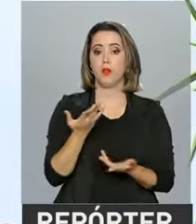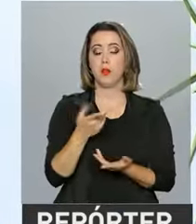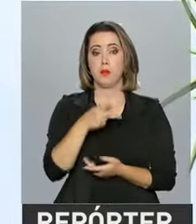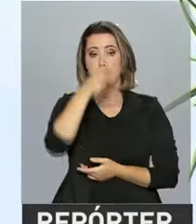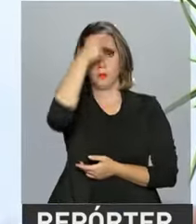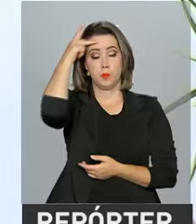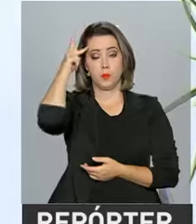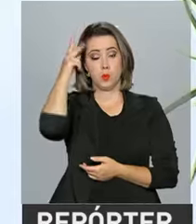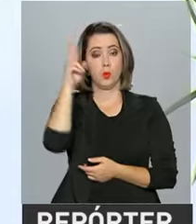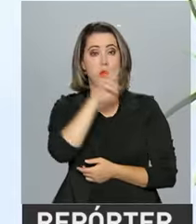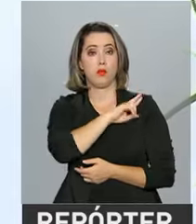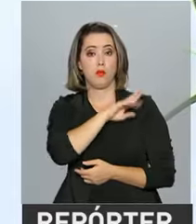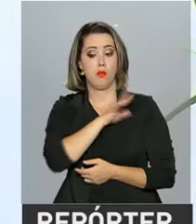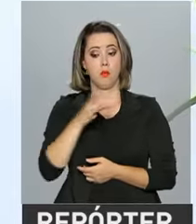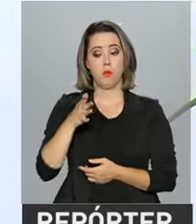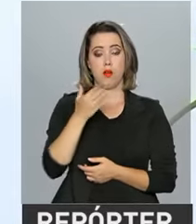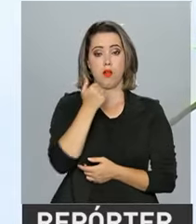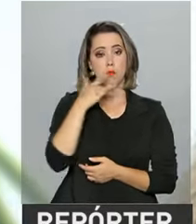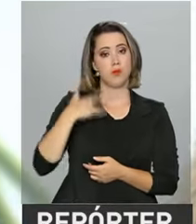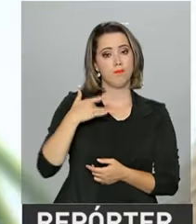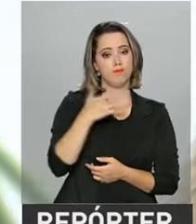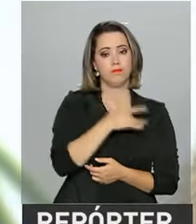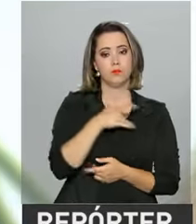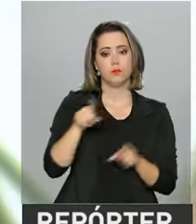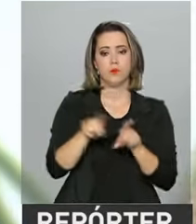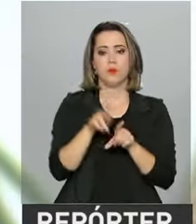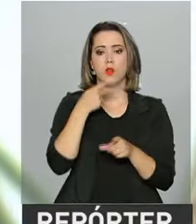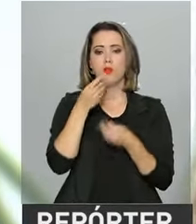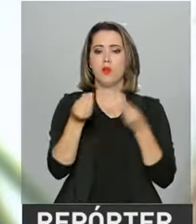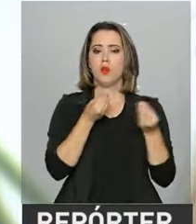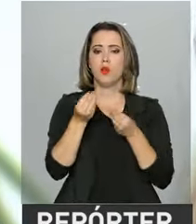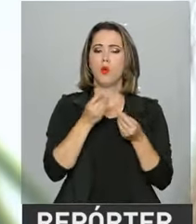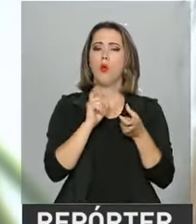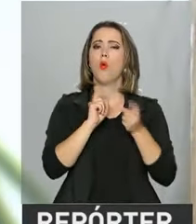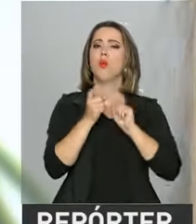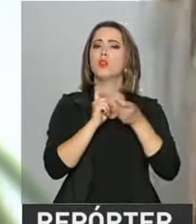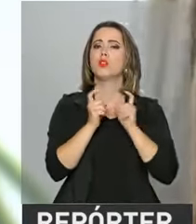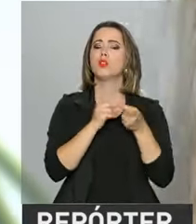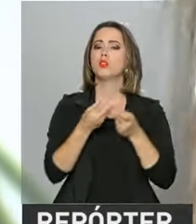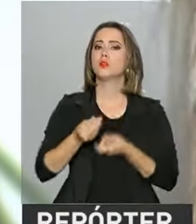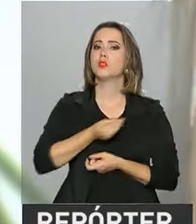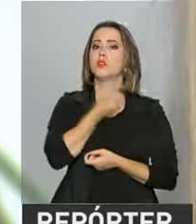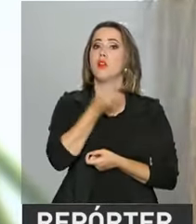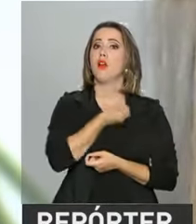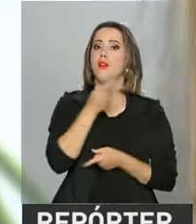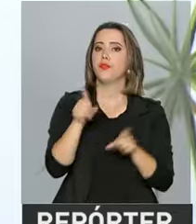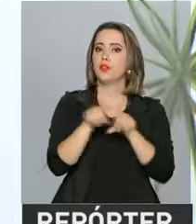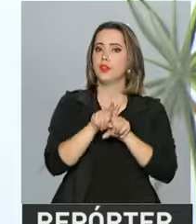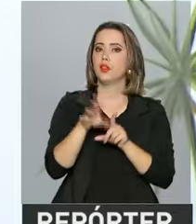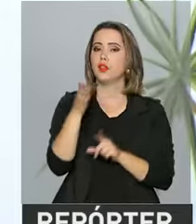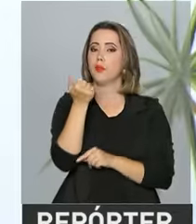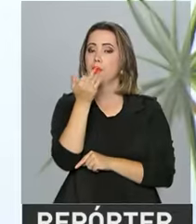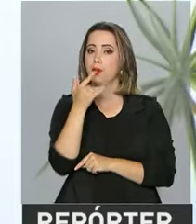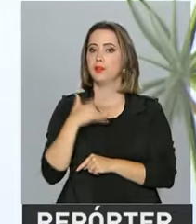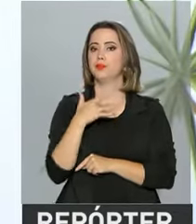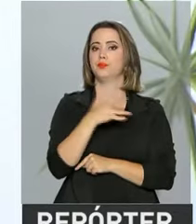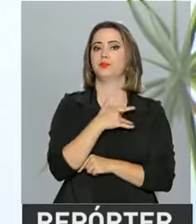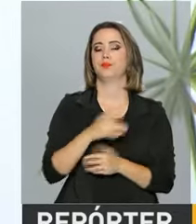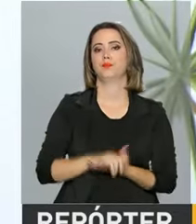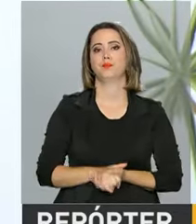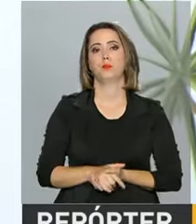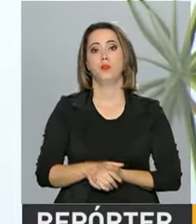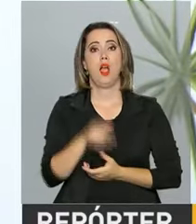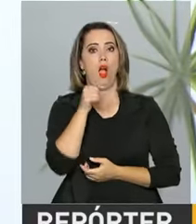Betânia explica como é possível administrar a correria do dia a dia e se alimentar de forma saudável tentar tomar mais